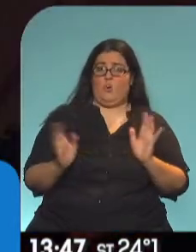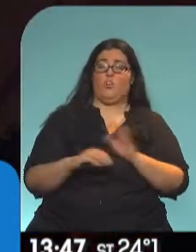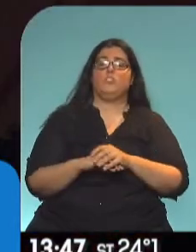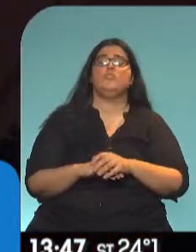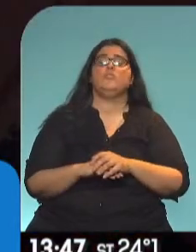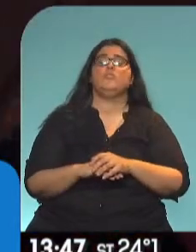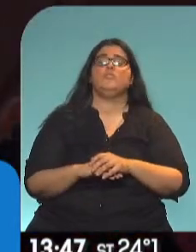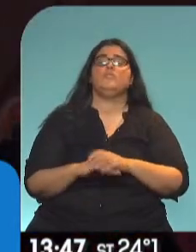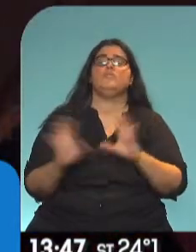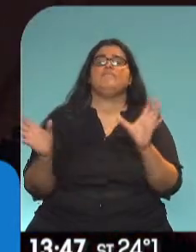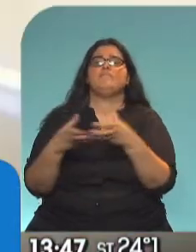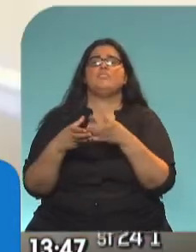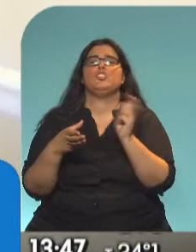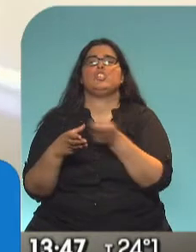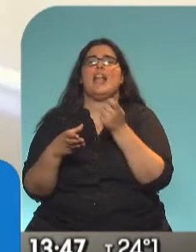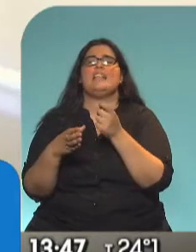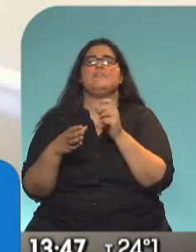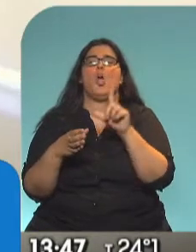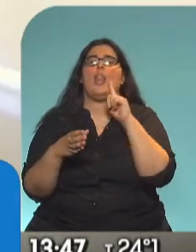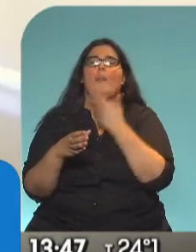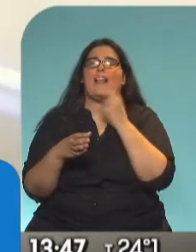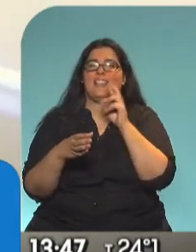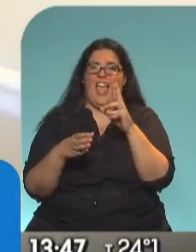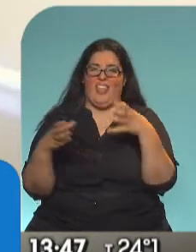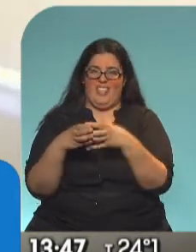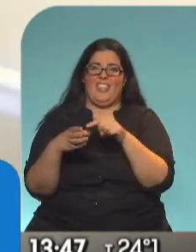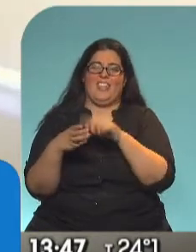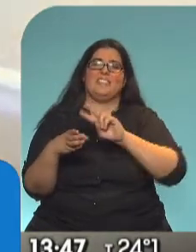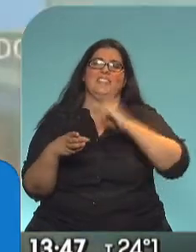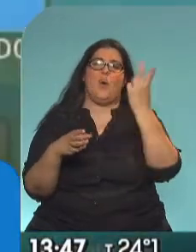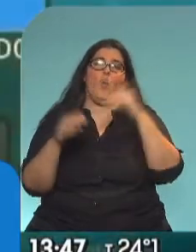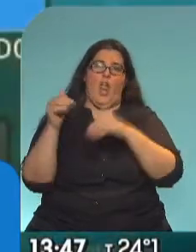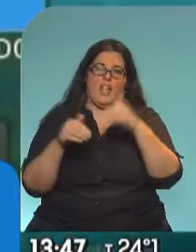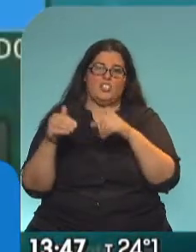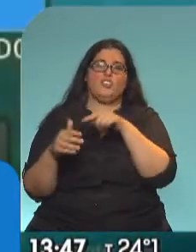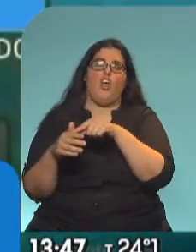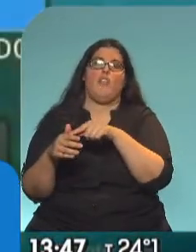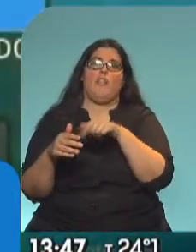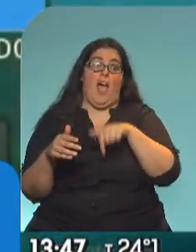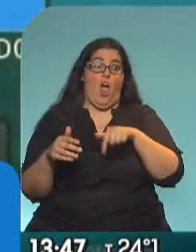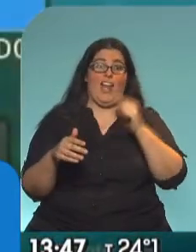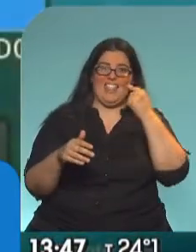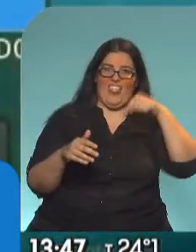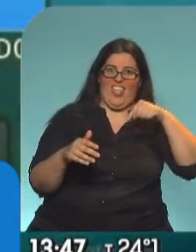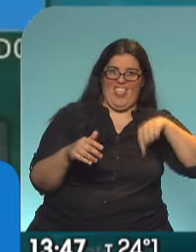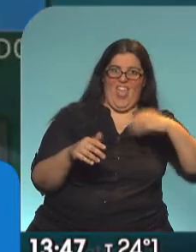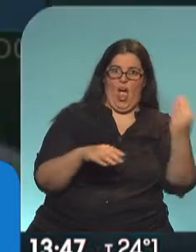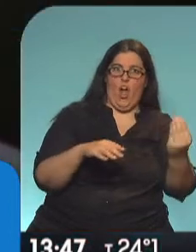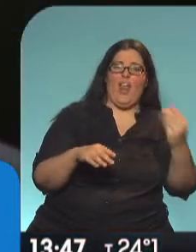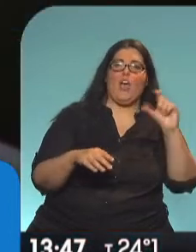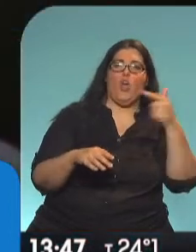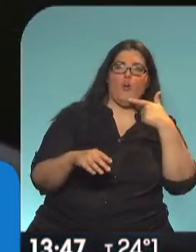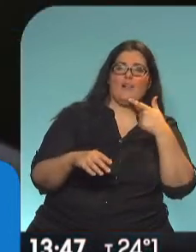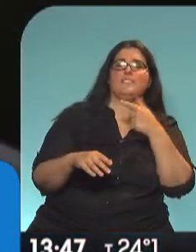del Partido Socialismo y Libertad disputará la alcaldía en segunda vuelta con el ganador y actual intendente Bruno Covas, el candidato